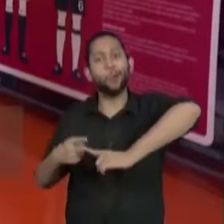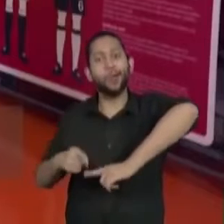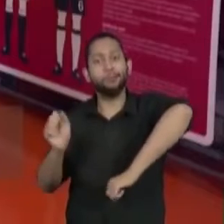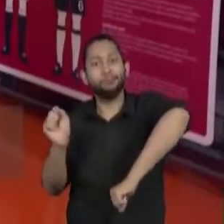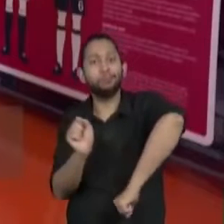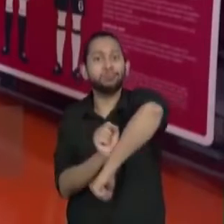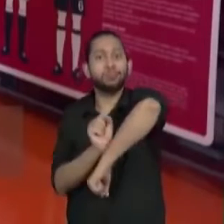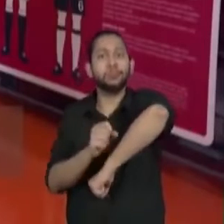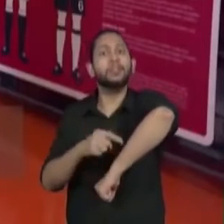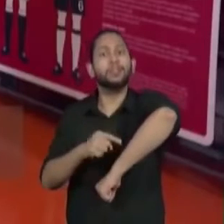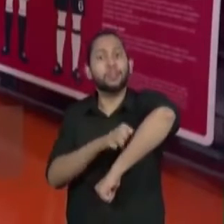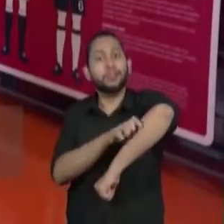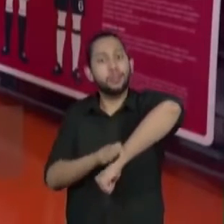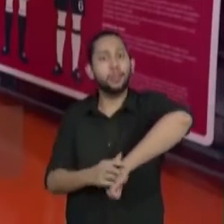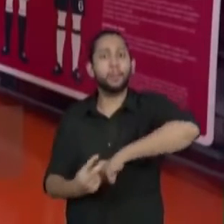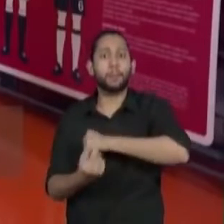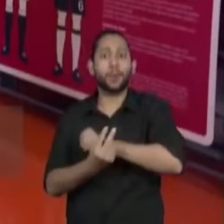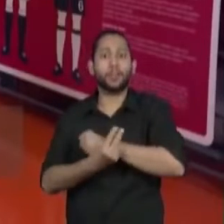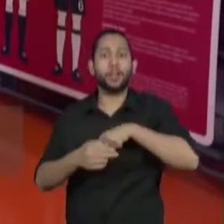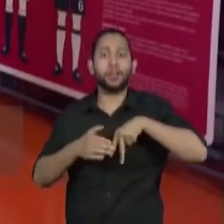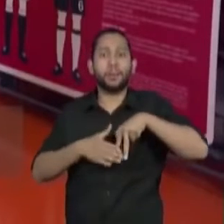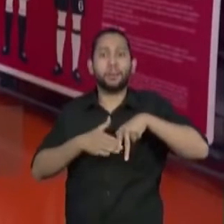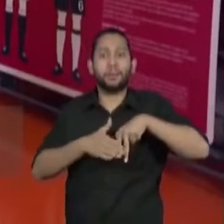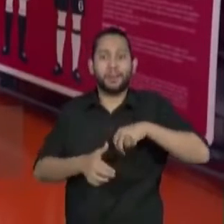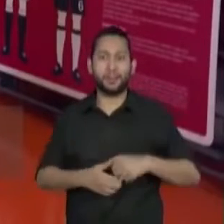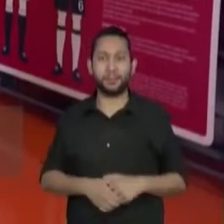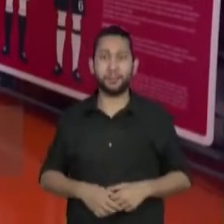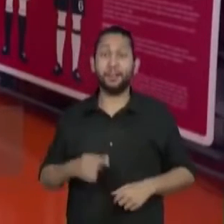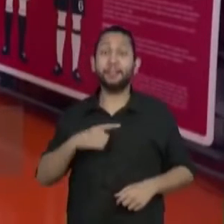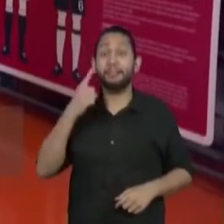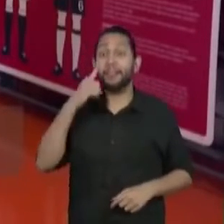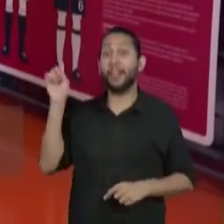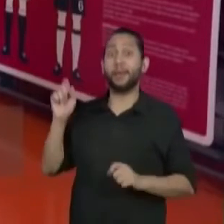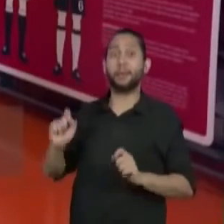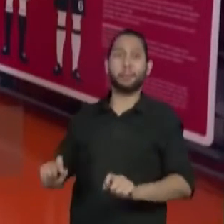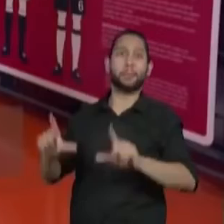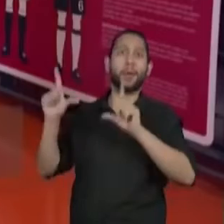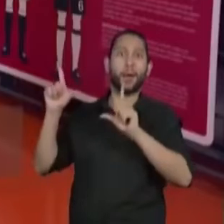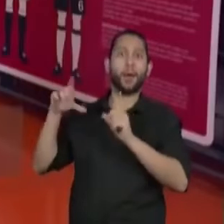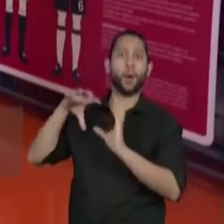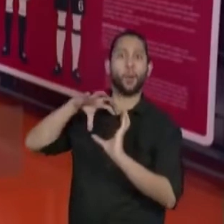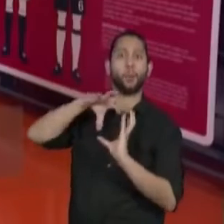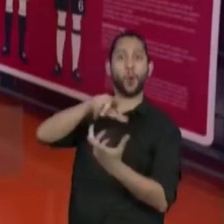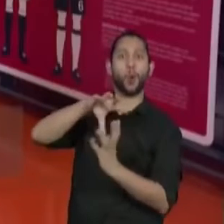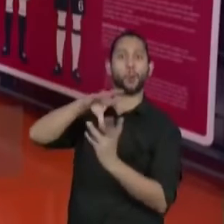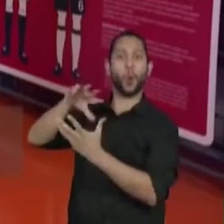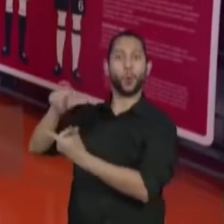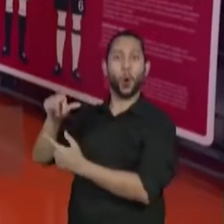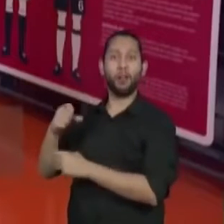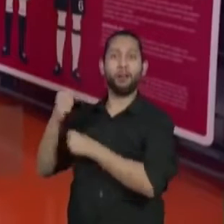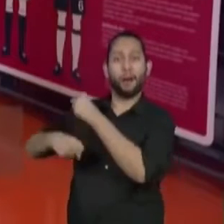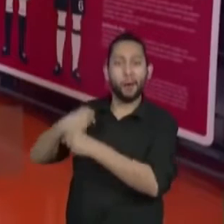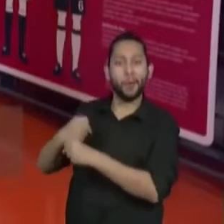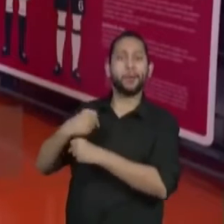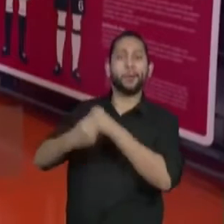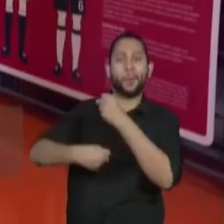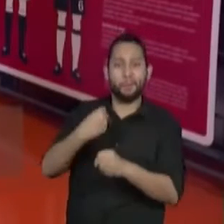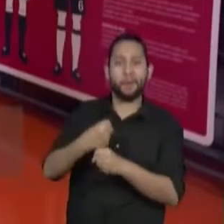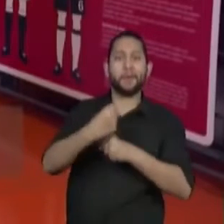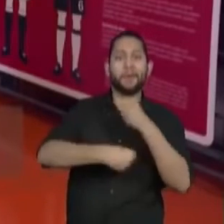nessa sala tem uma placa com várias bolas e as evoluções, né, que elas